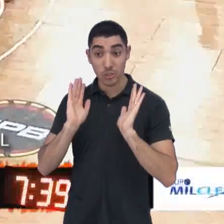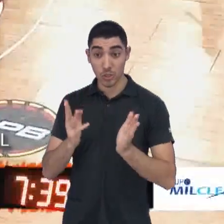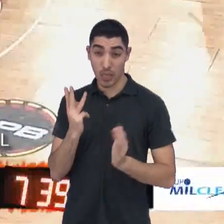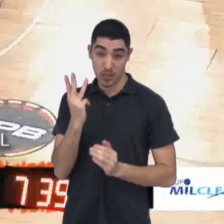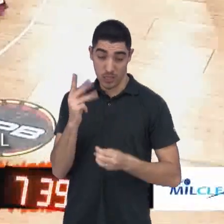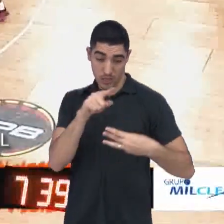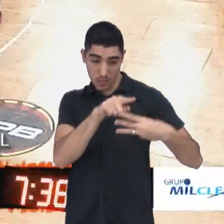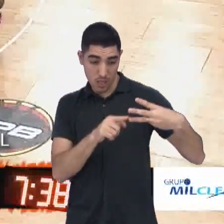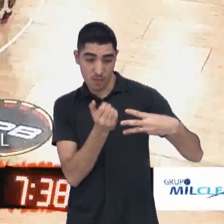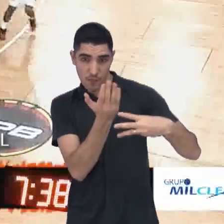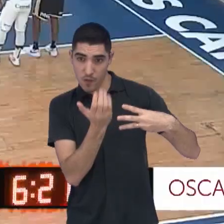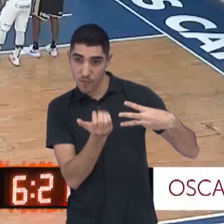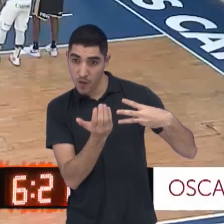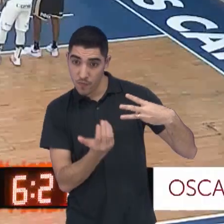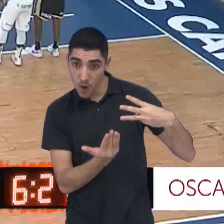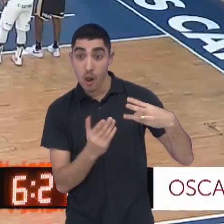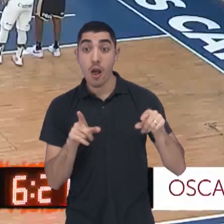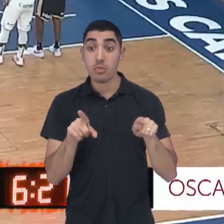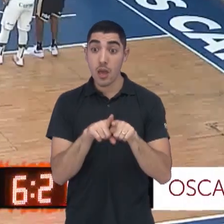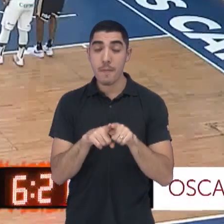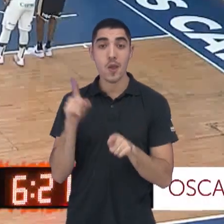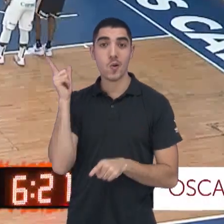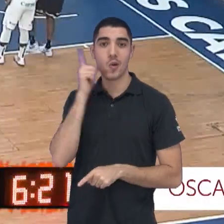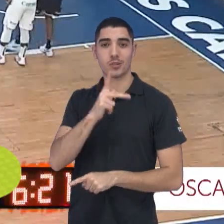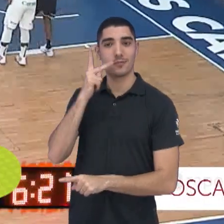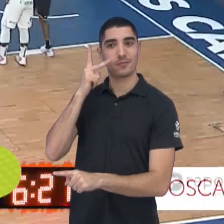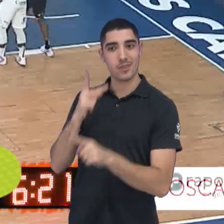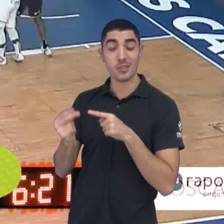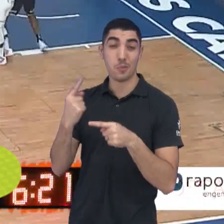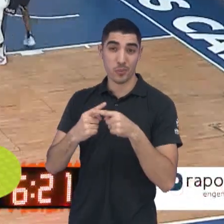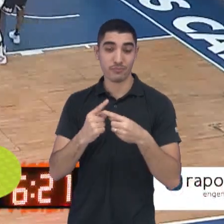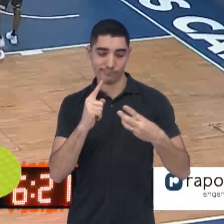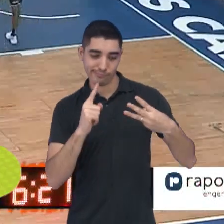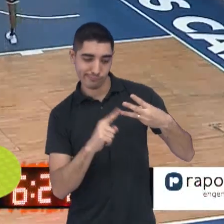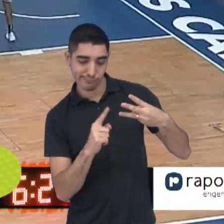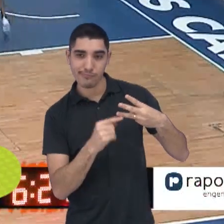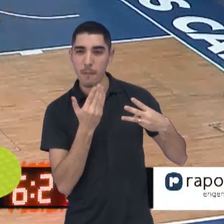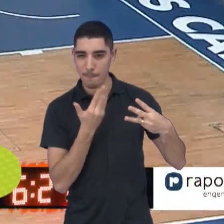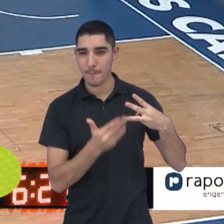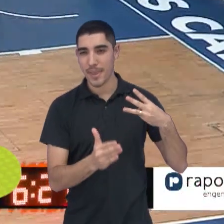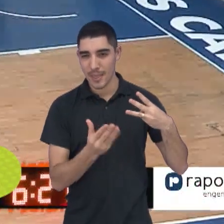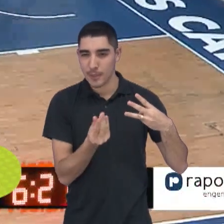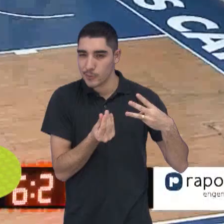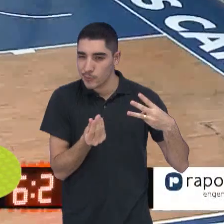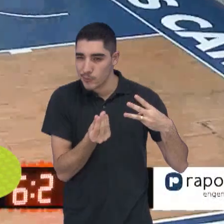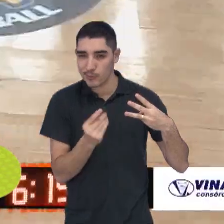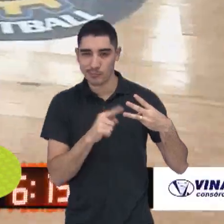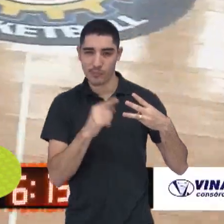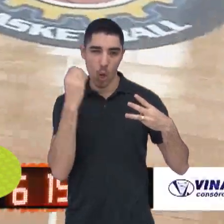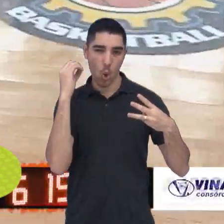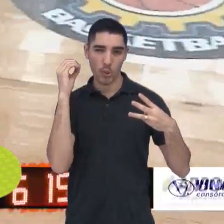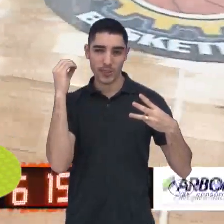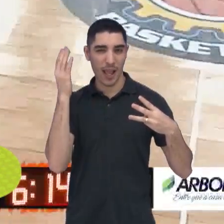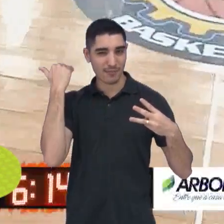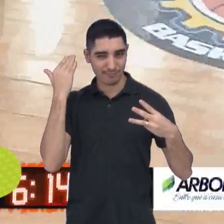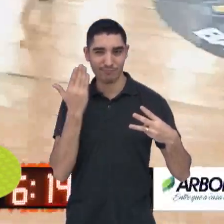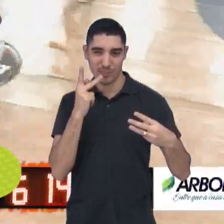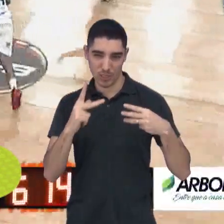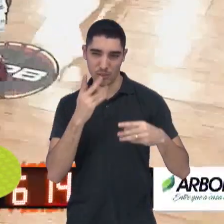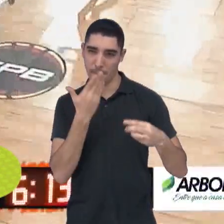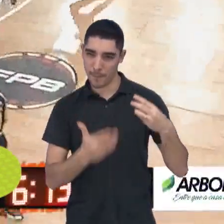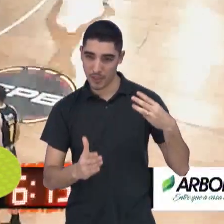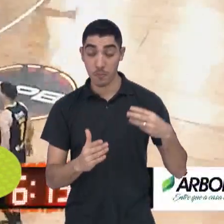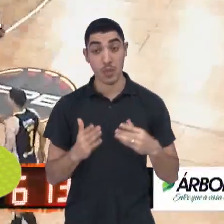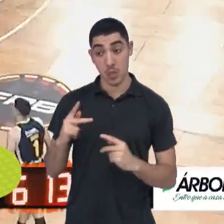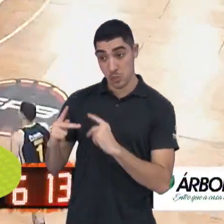jogos fora, voltou também a vencer na competição, já que vinha de derrota, doída é verdade, para o Osasco na última rodada. O São José bateu